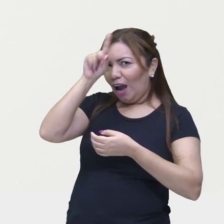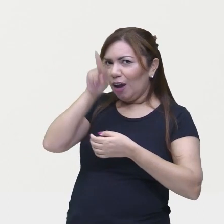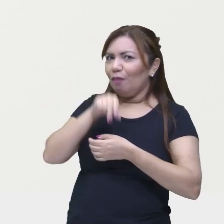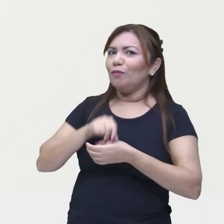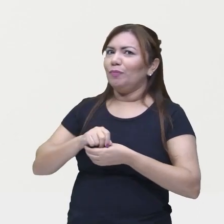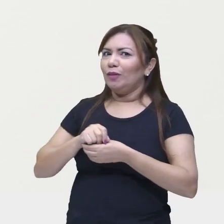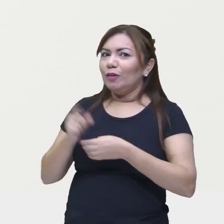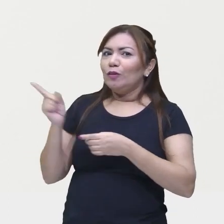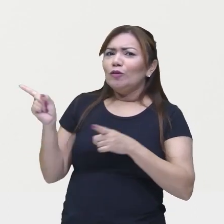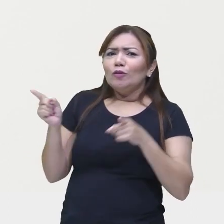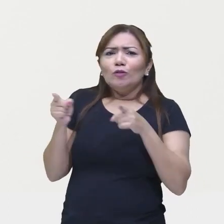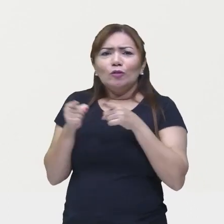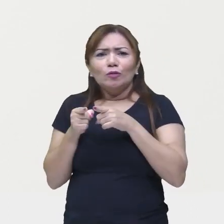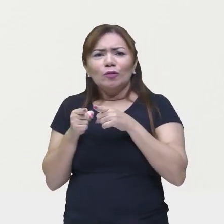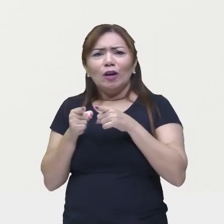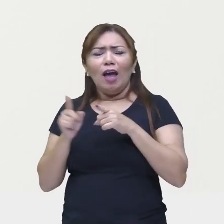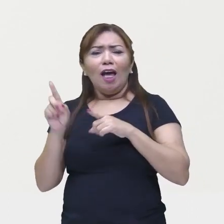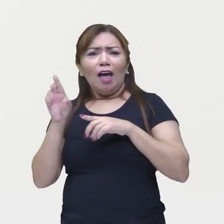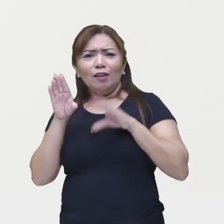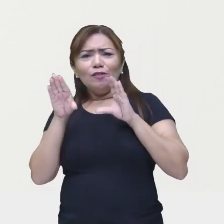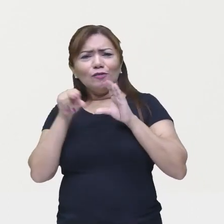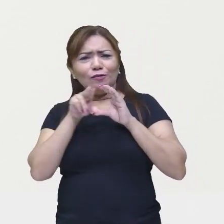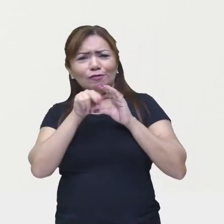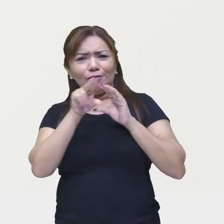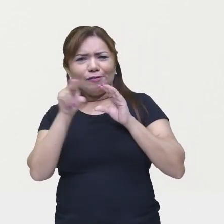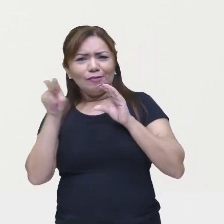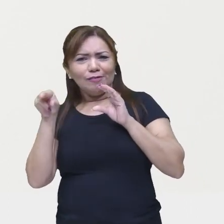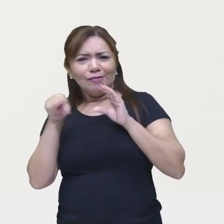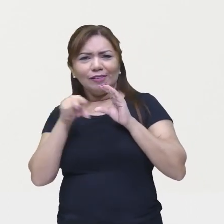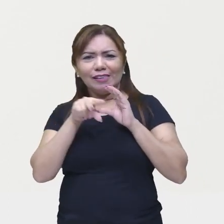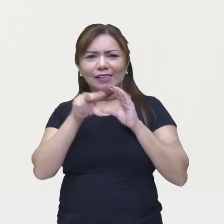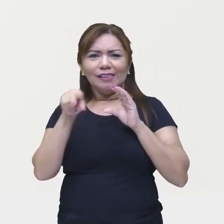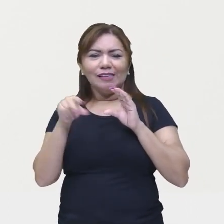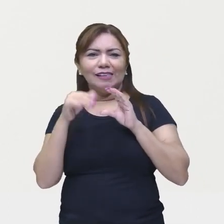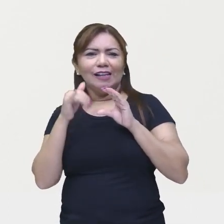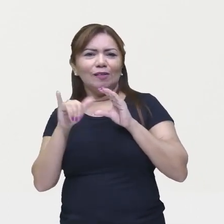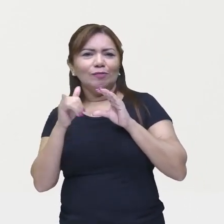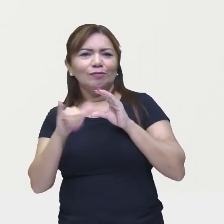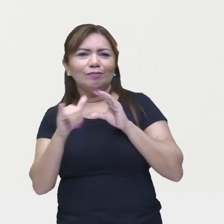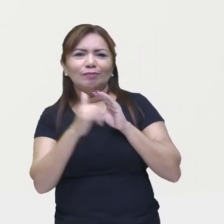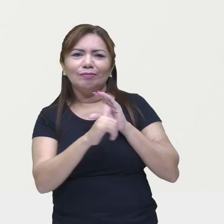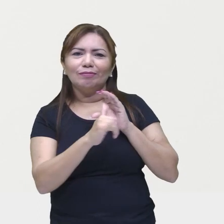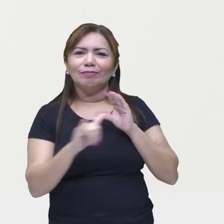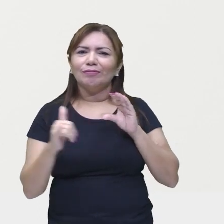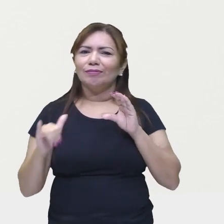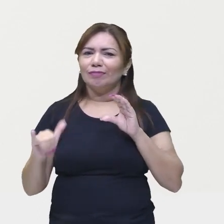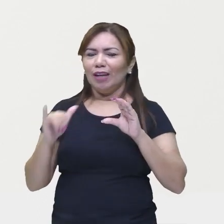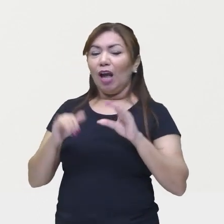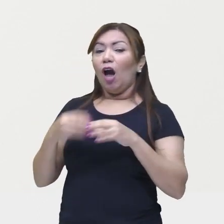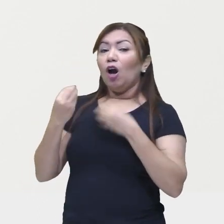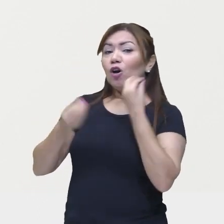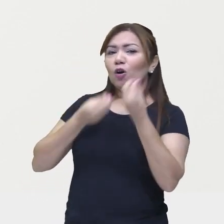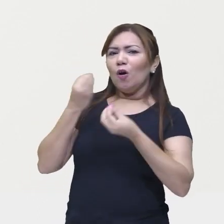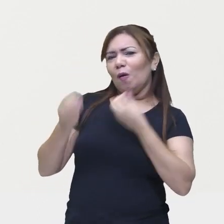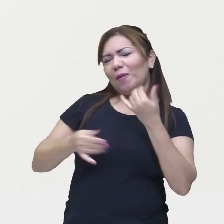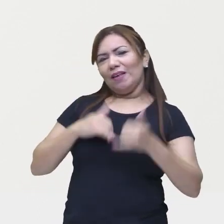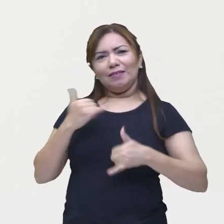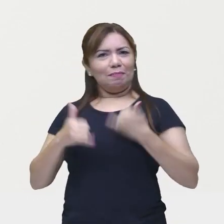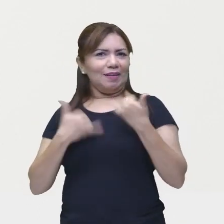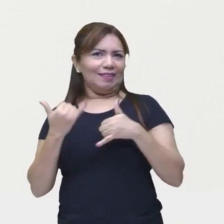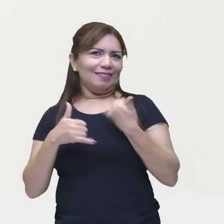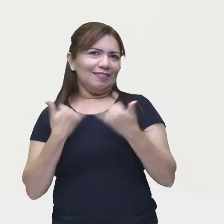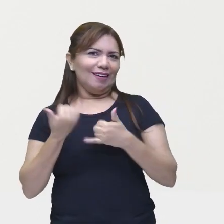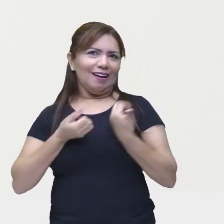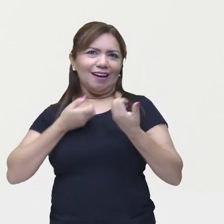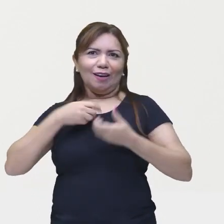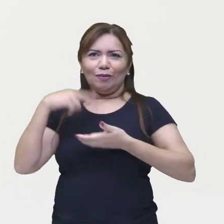Nesse gibi, nós temos vários textos sobre a cigarra e a formiga, a forma que elas se divertiram, todas